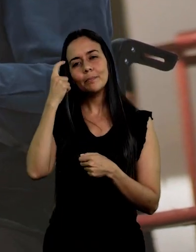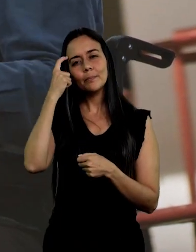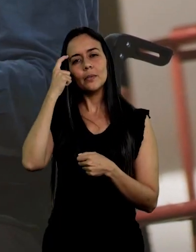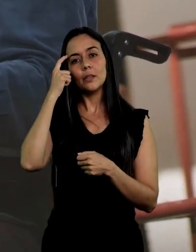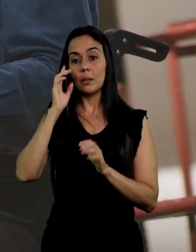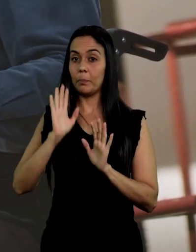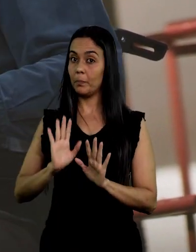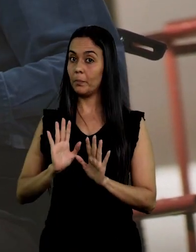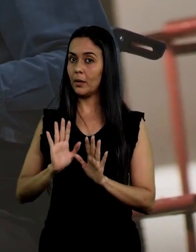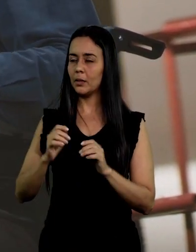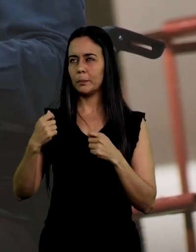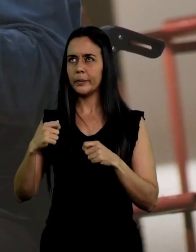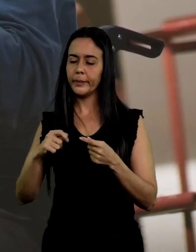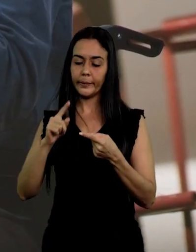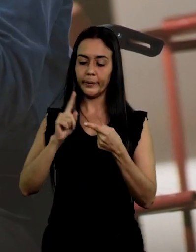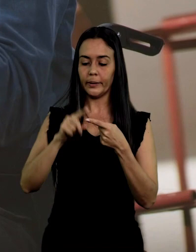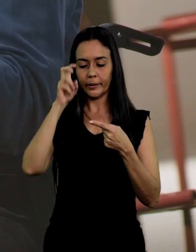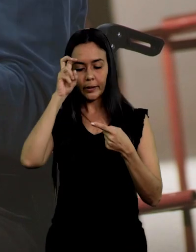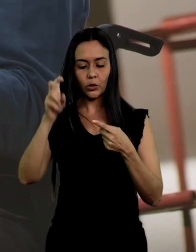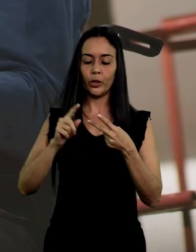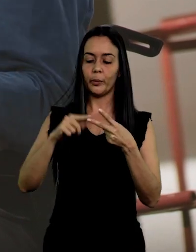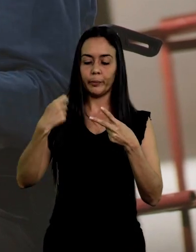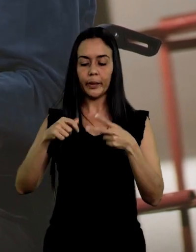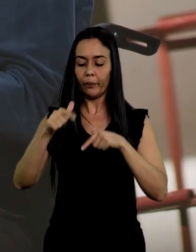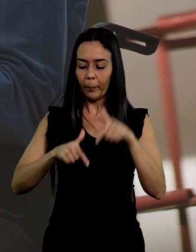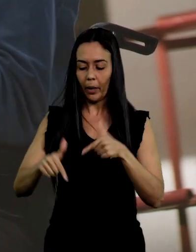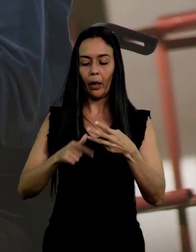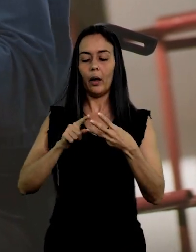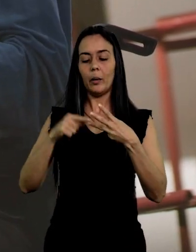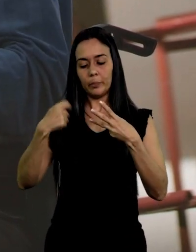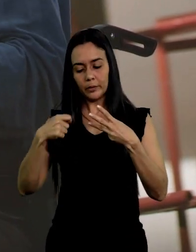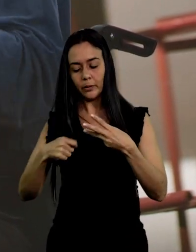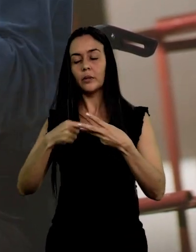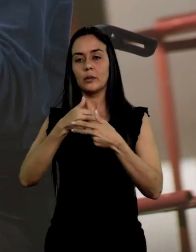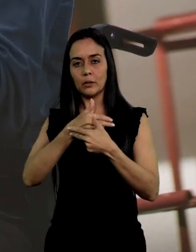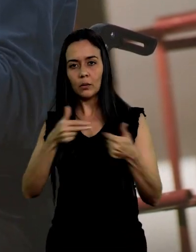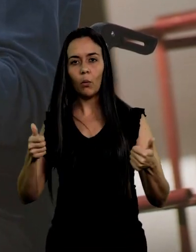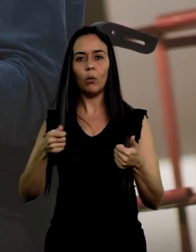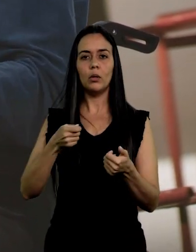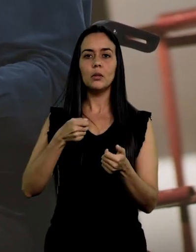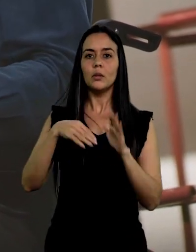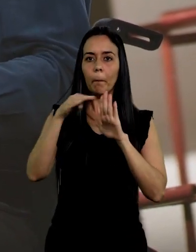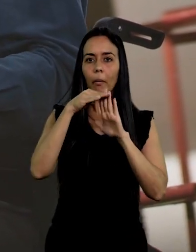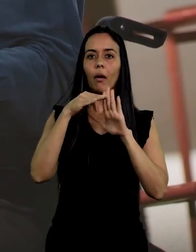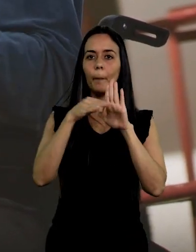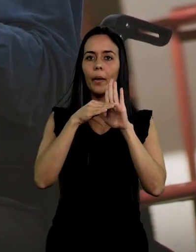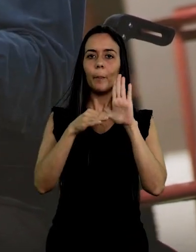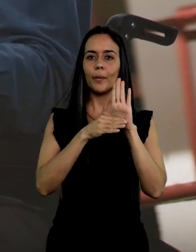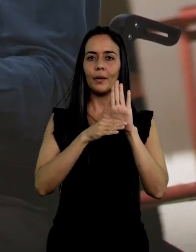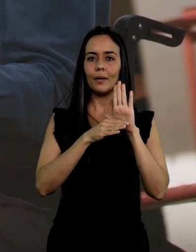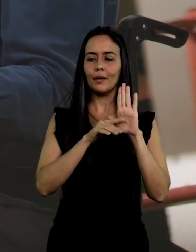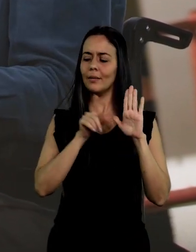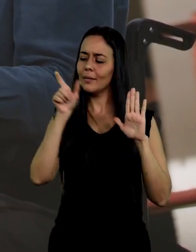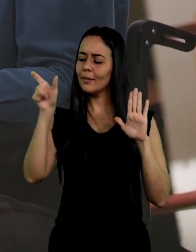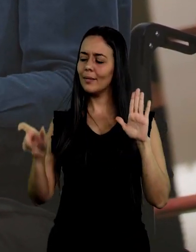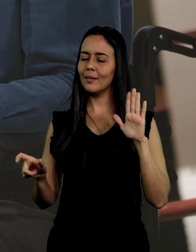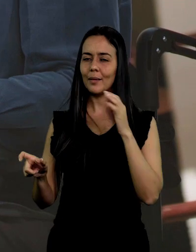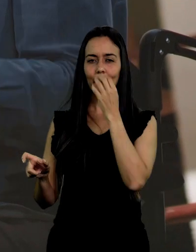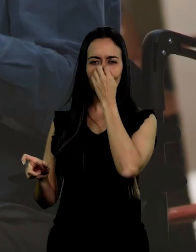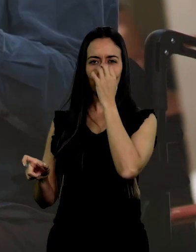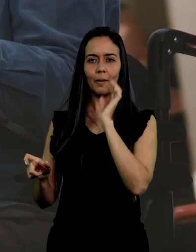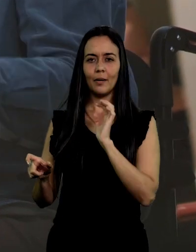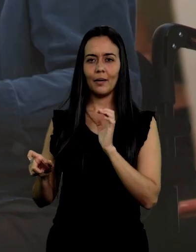que ser bacanas, temos que ser inteligentes, temos que ter boas respostas. E o palhaço é o oposto, ele não é bacana, ele é desengonçado, ele tropeça, ele não tem boa